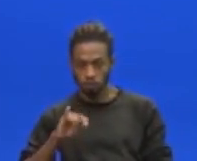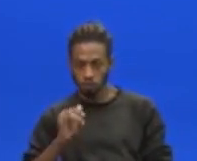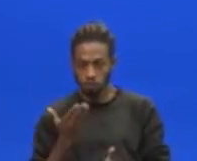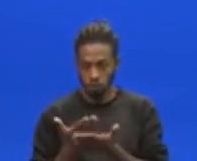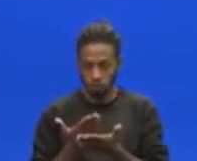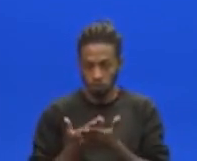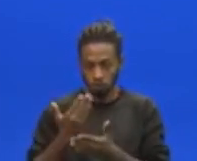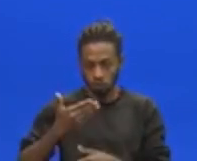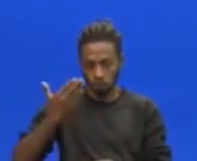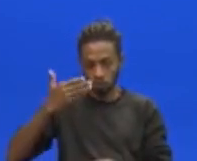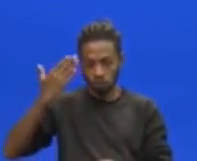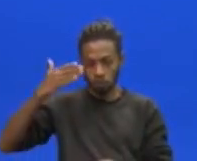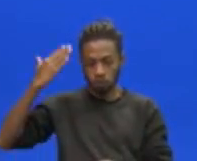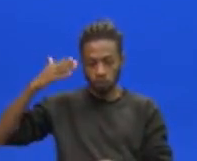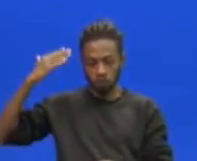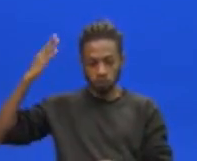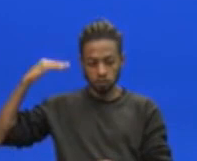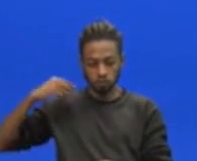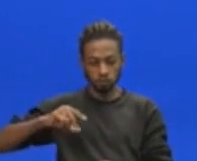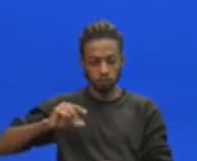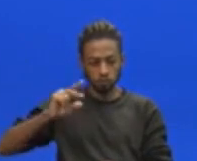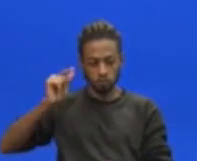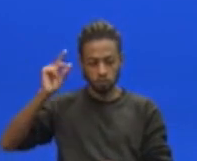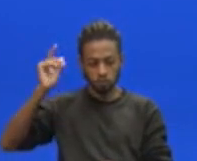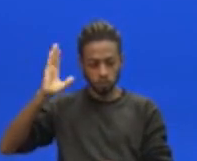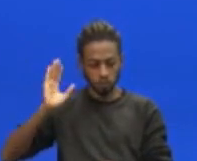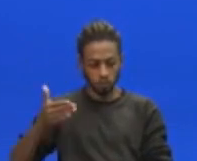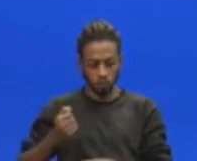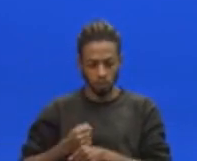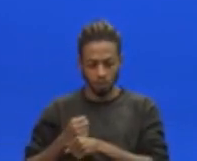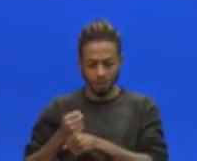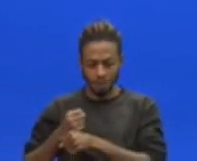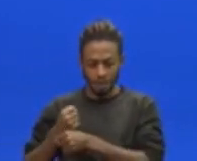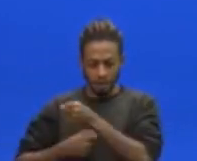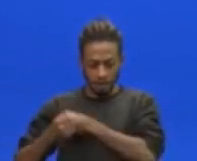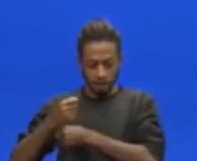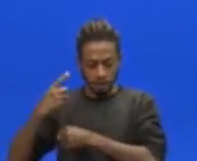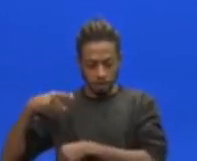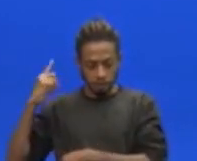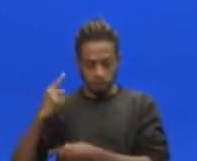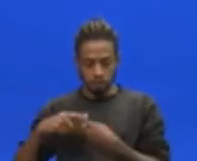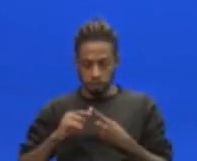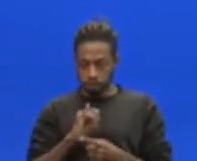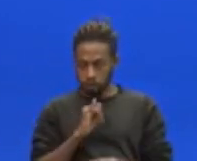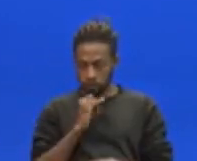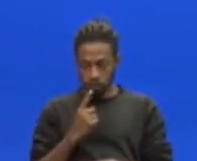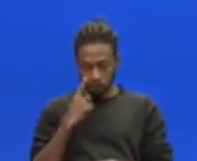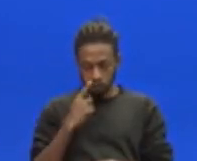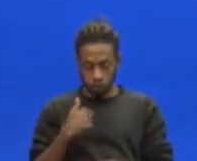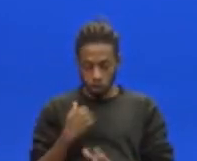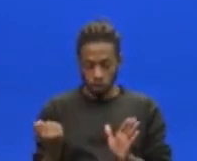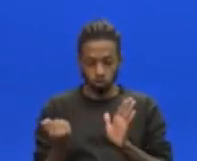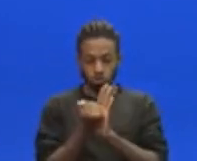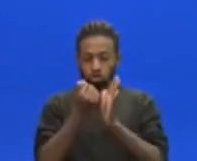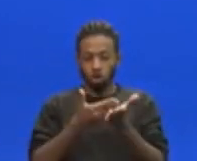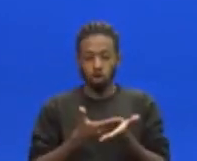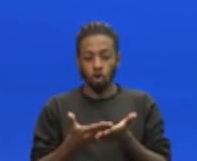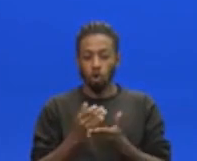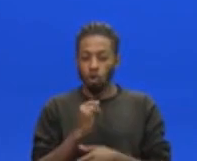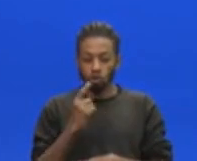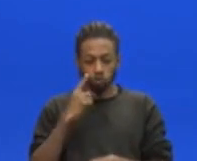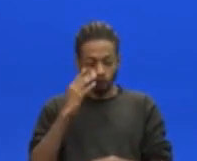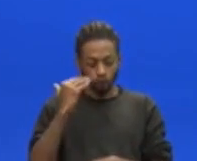mesmo antes de ser denominada de epidemiologia, né? Então, um marco da epidemiologia, e talvez um dos